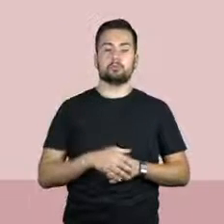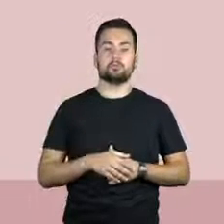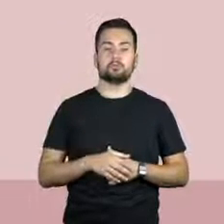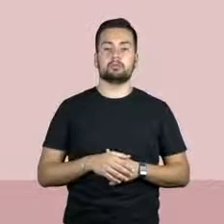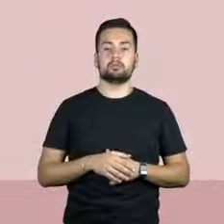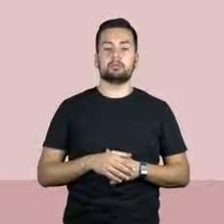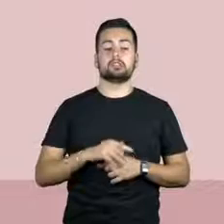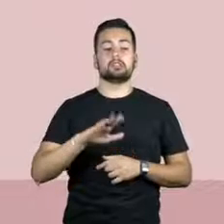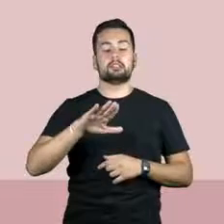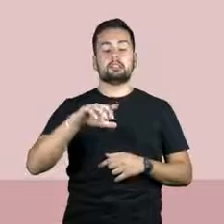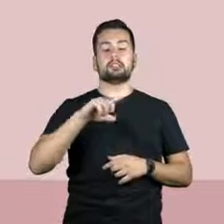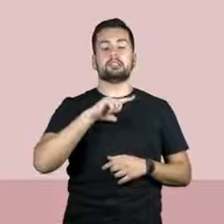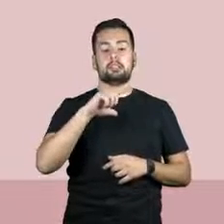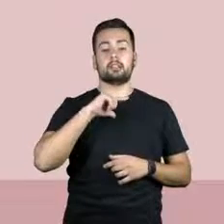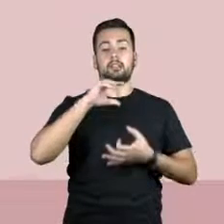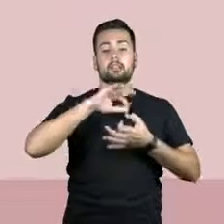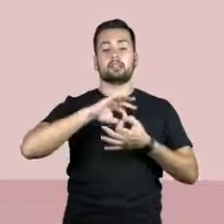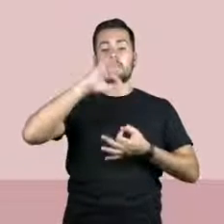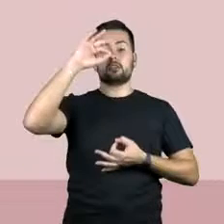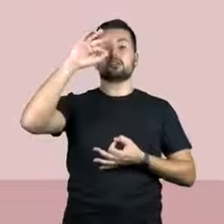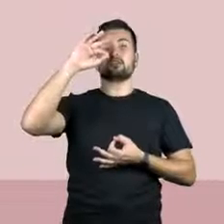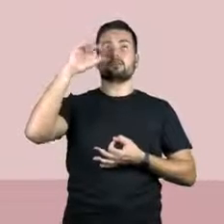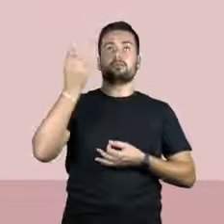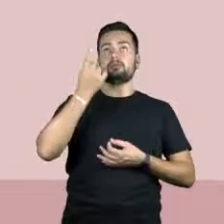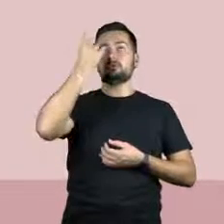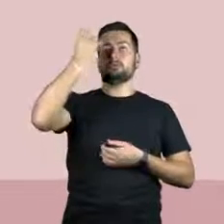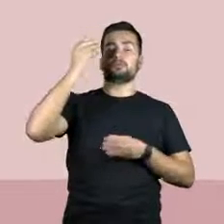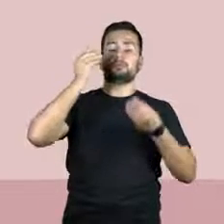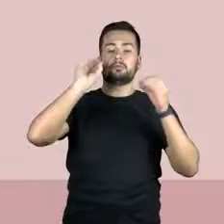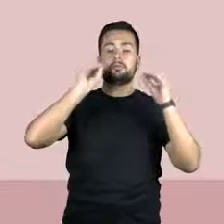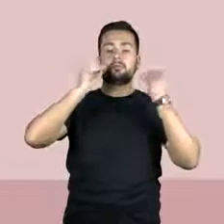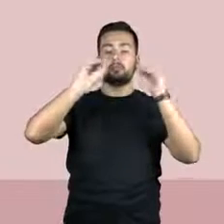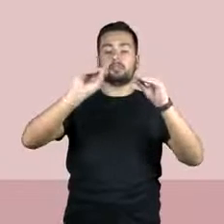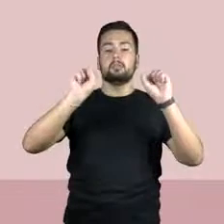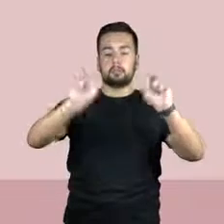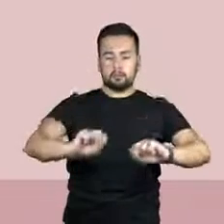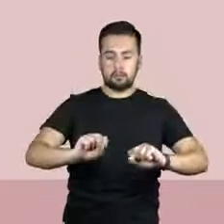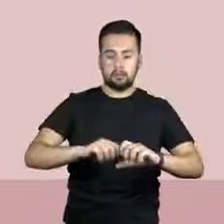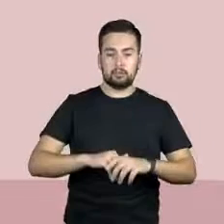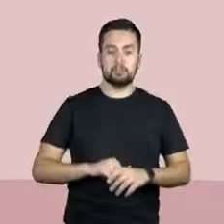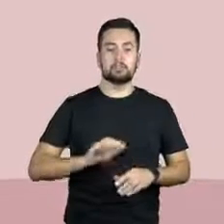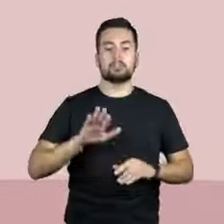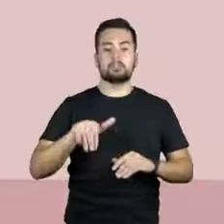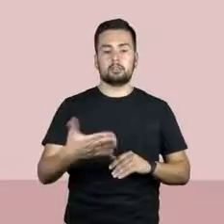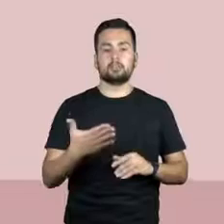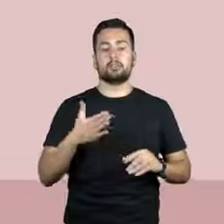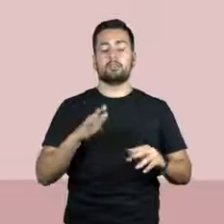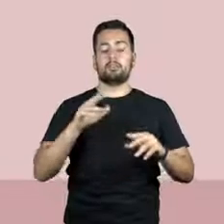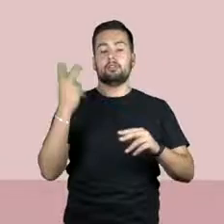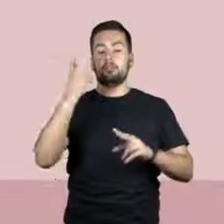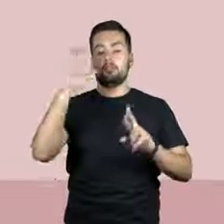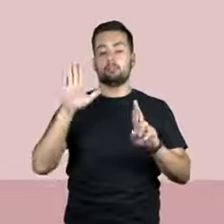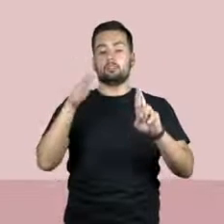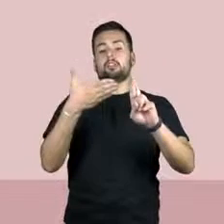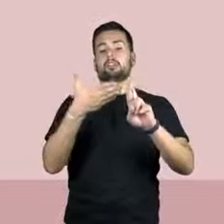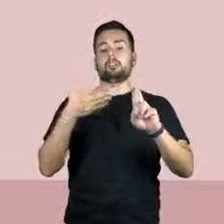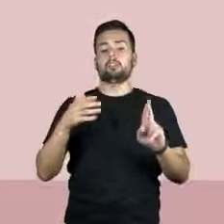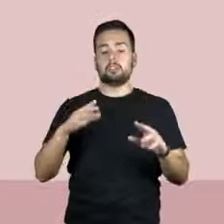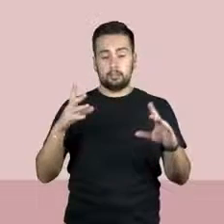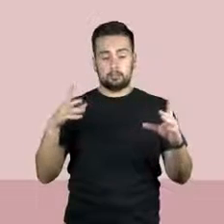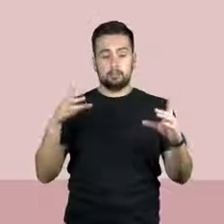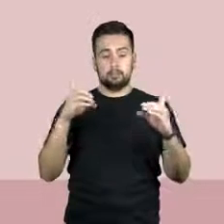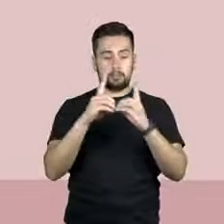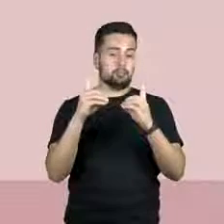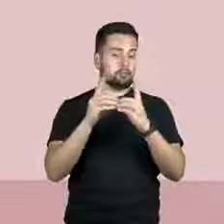onde o talude infinito pode ser aplicado. Valores diferentes de alturas críticas não são atendidos por esse tipo de situação.